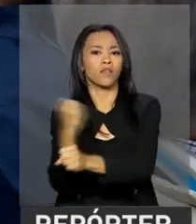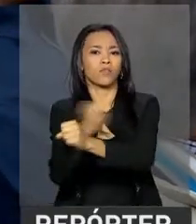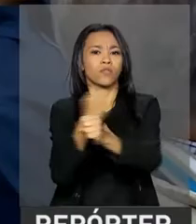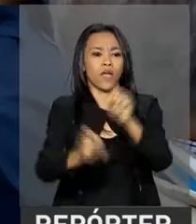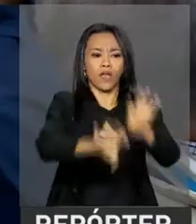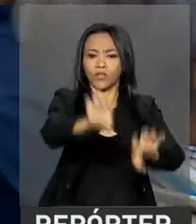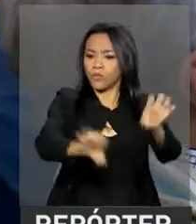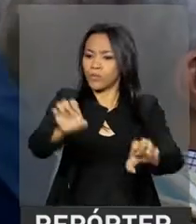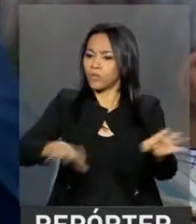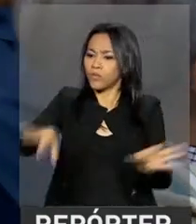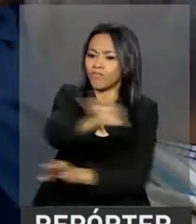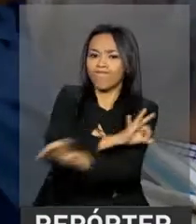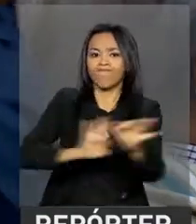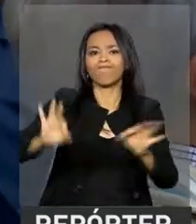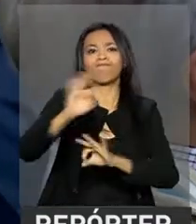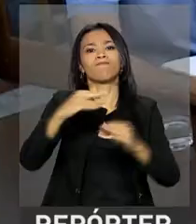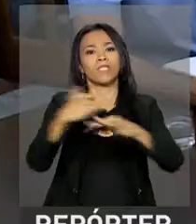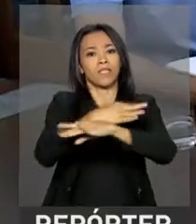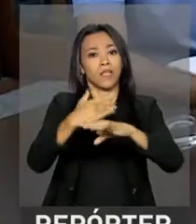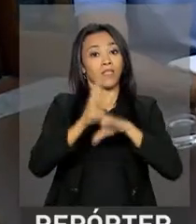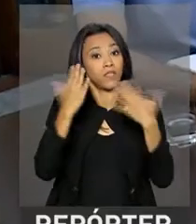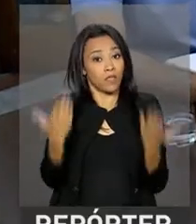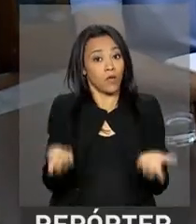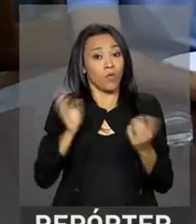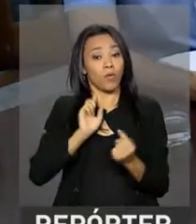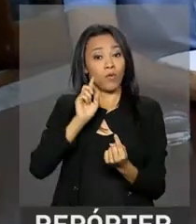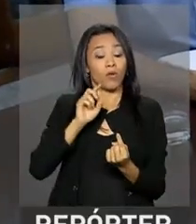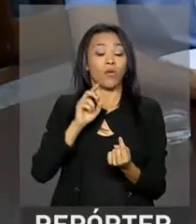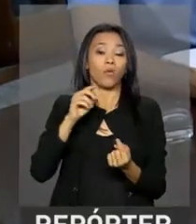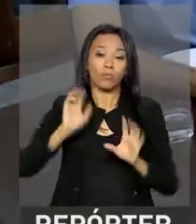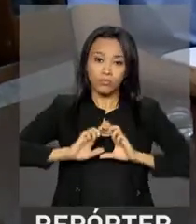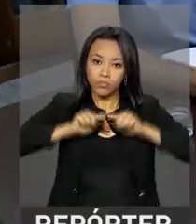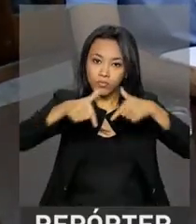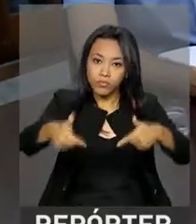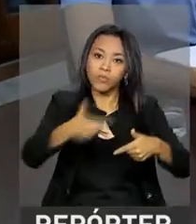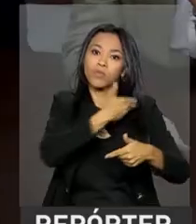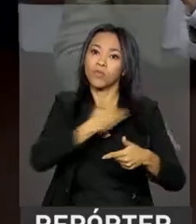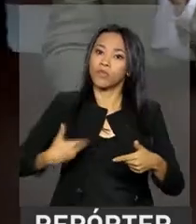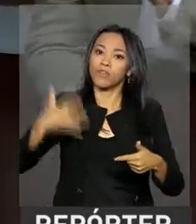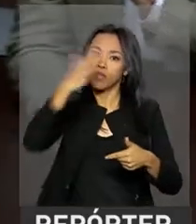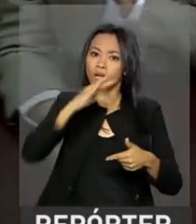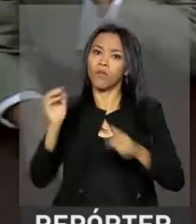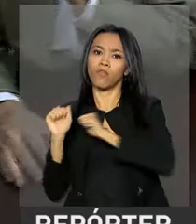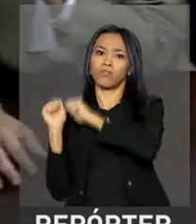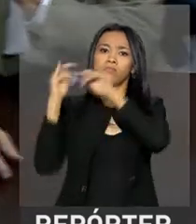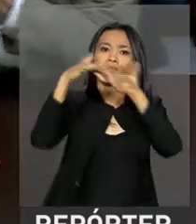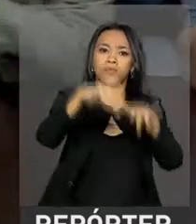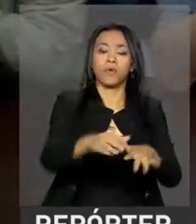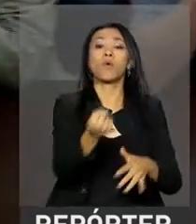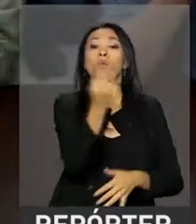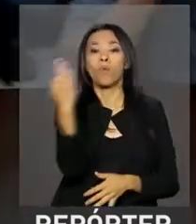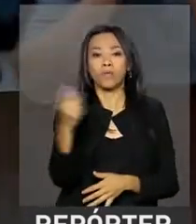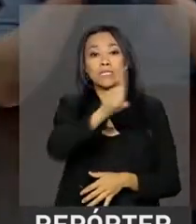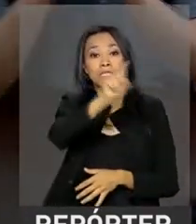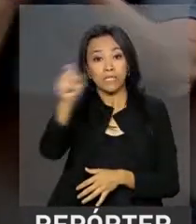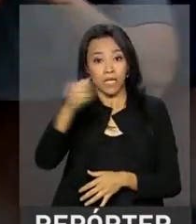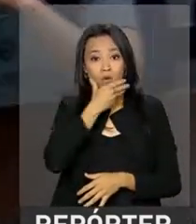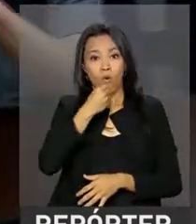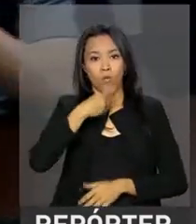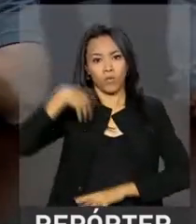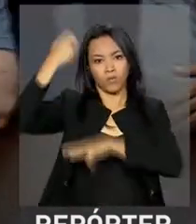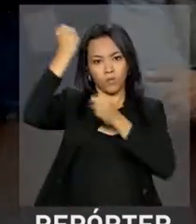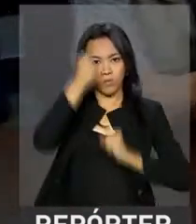cidades a iniciativa do governo federal conta também com 100 homens do exército brasileiro e 10 caminhões